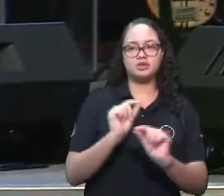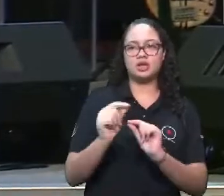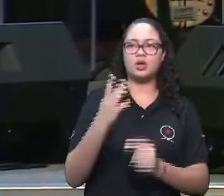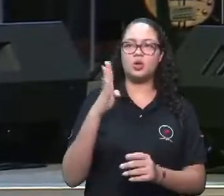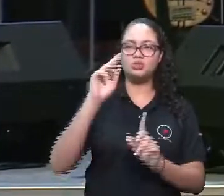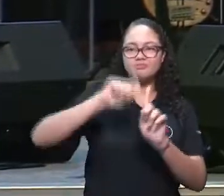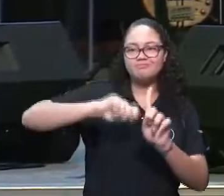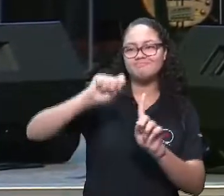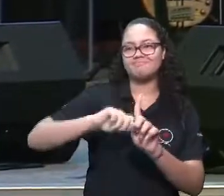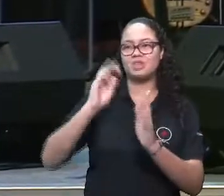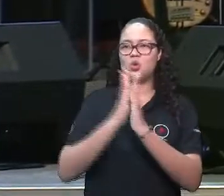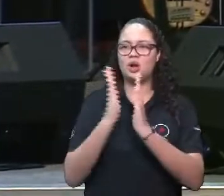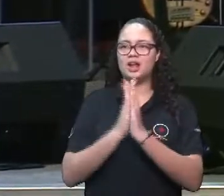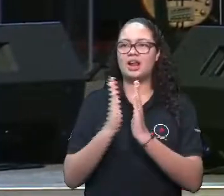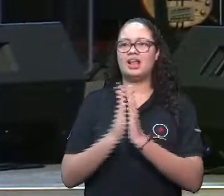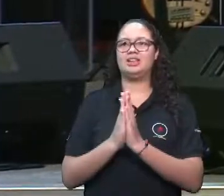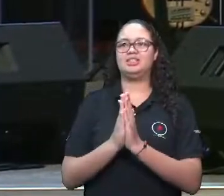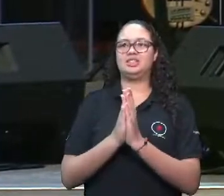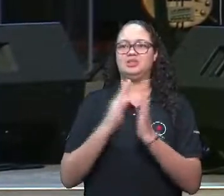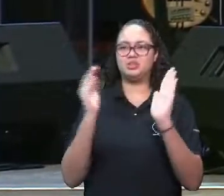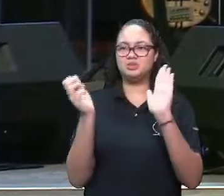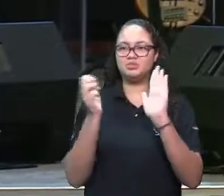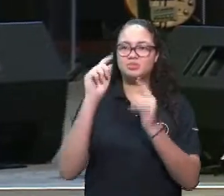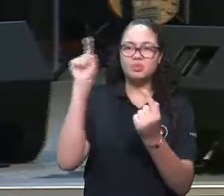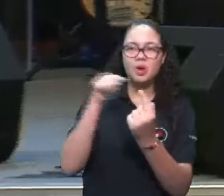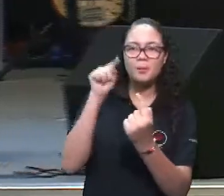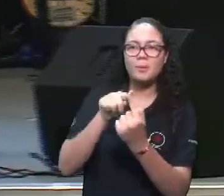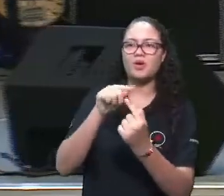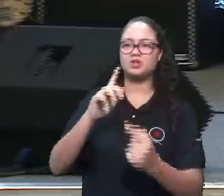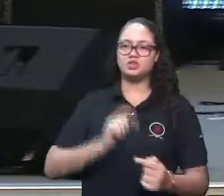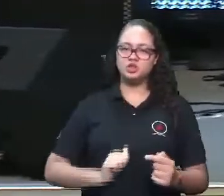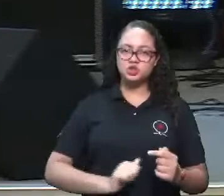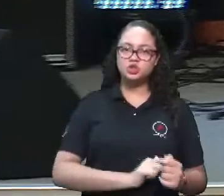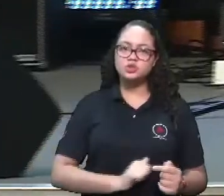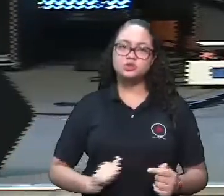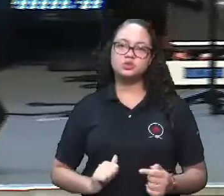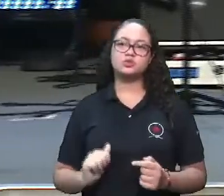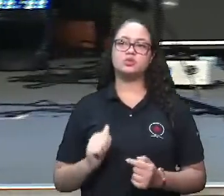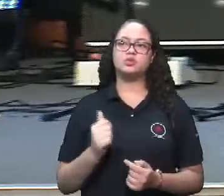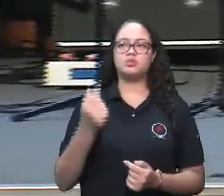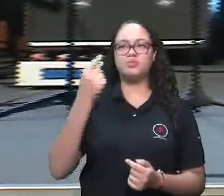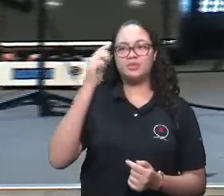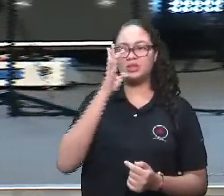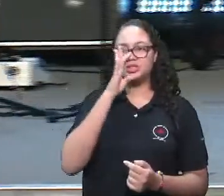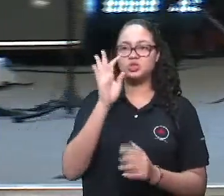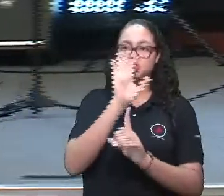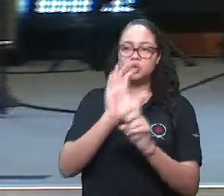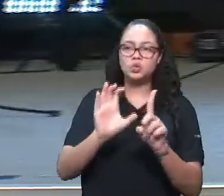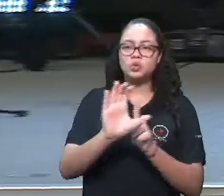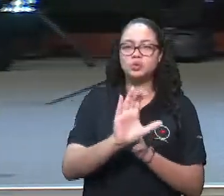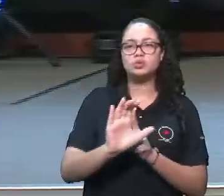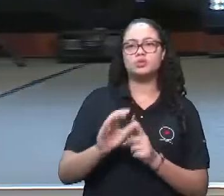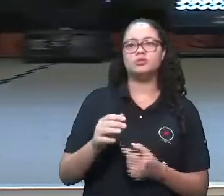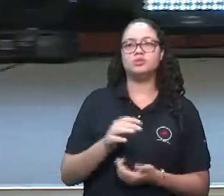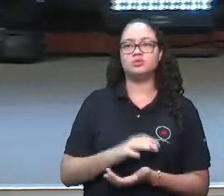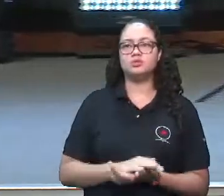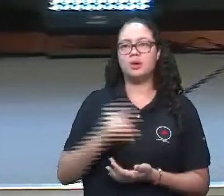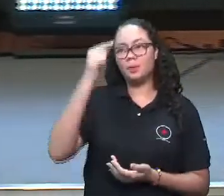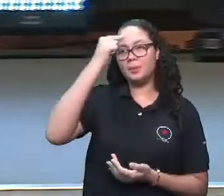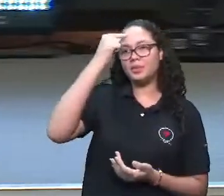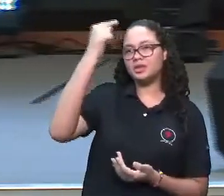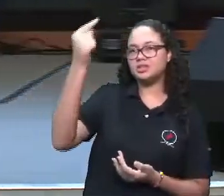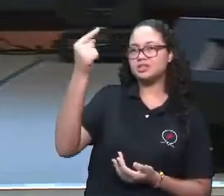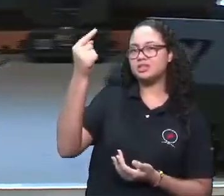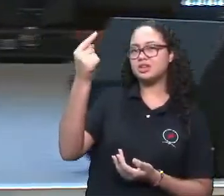oração, 4 meses de propósito, 4 meses de jejum. Aí um dia eu estava no culto, e